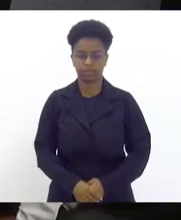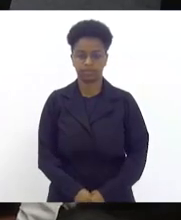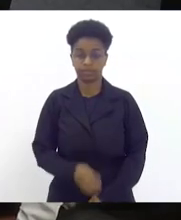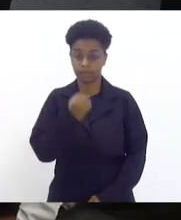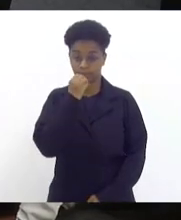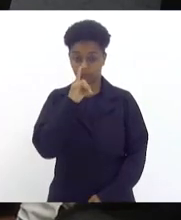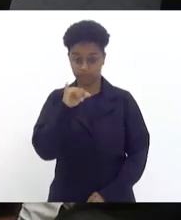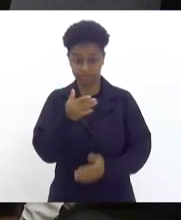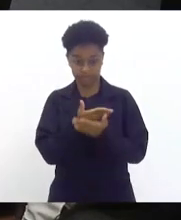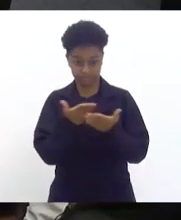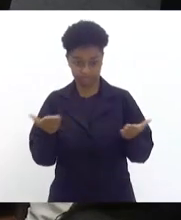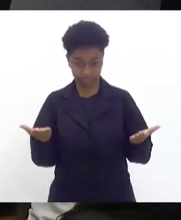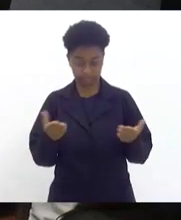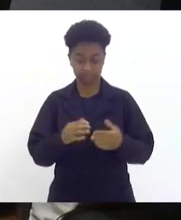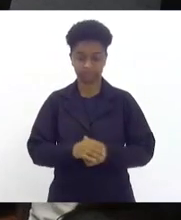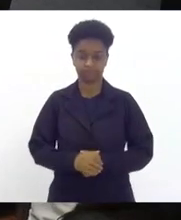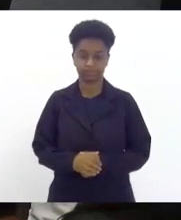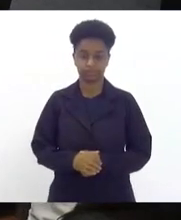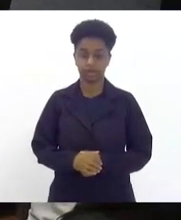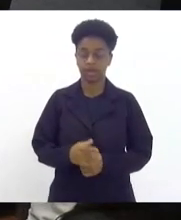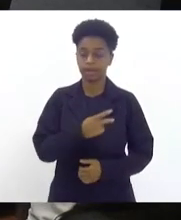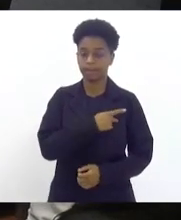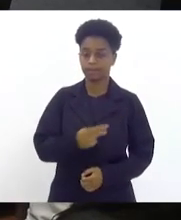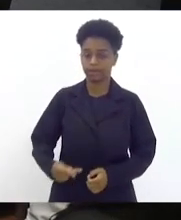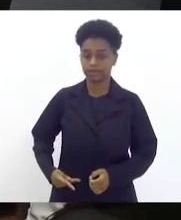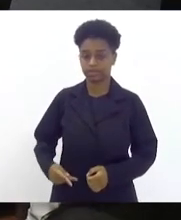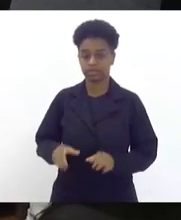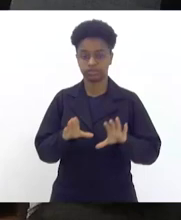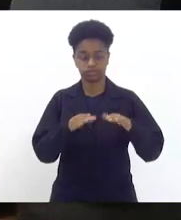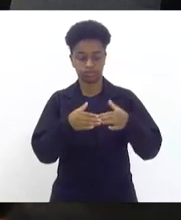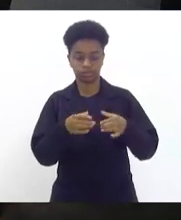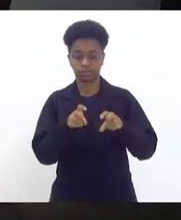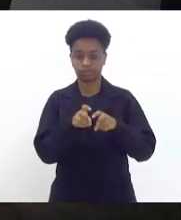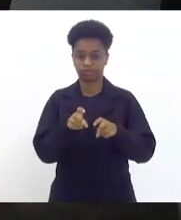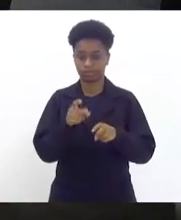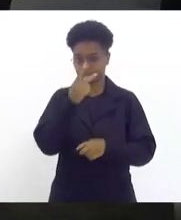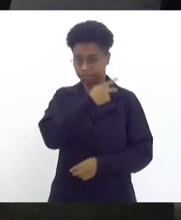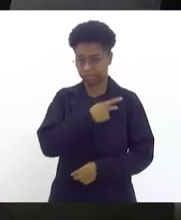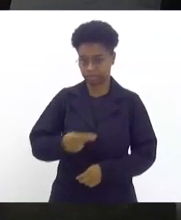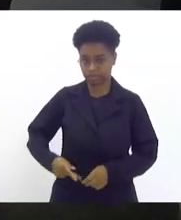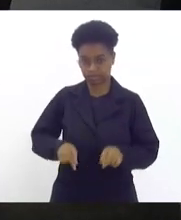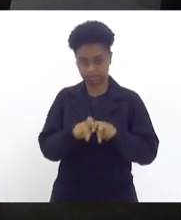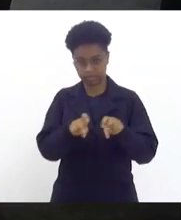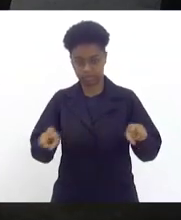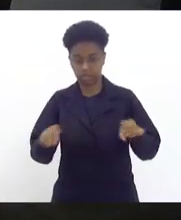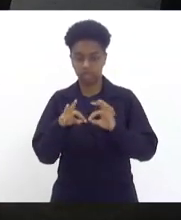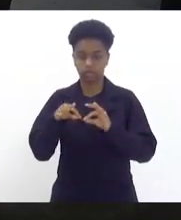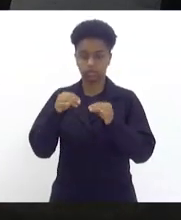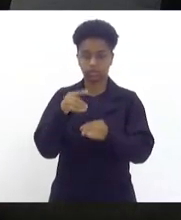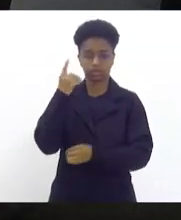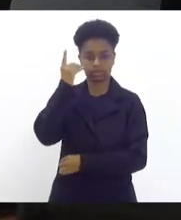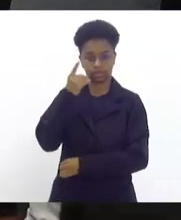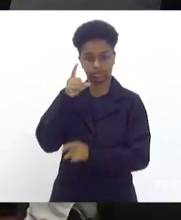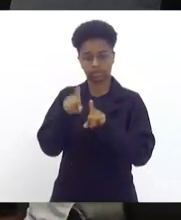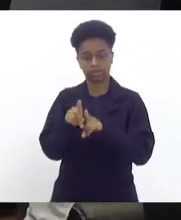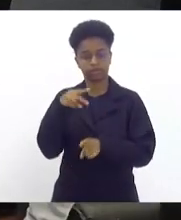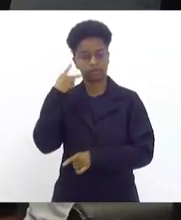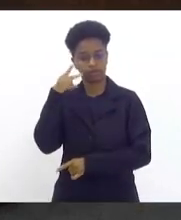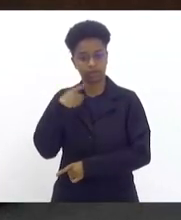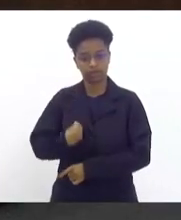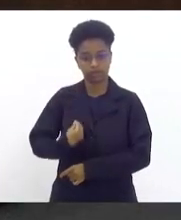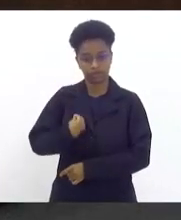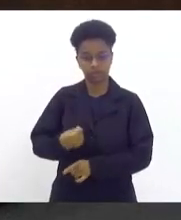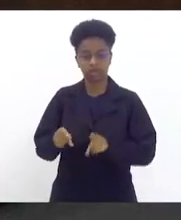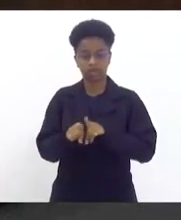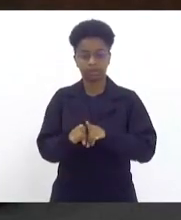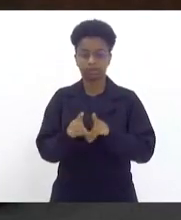Bom dia a todos os presidentes da comissão presidente da mesa a todos os deputados vereadores presentes a